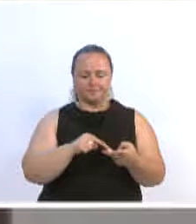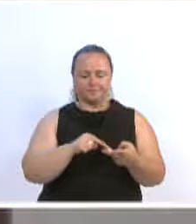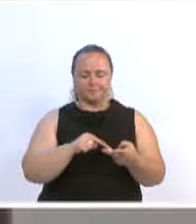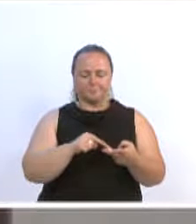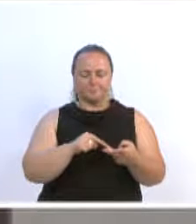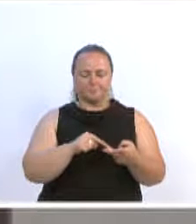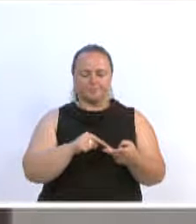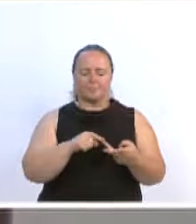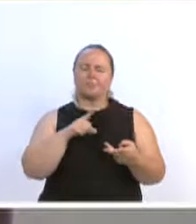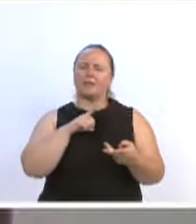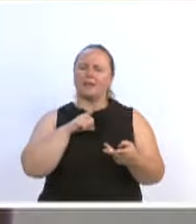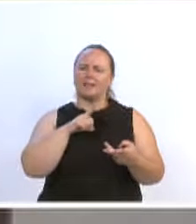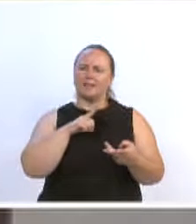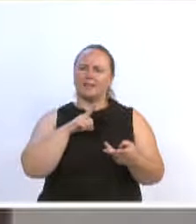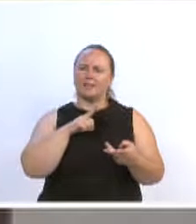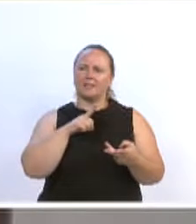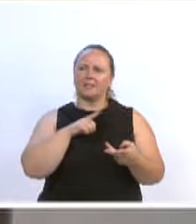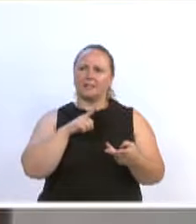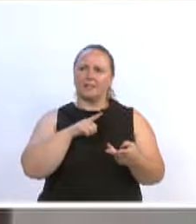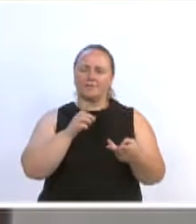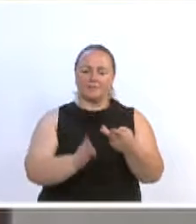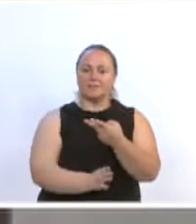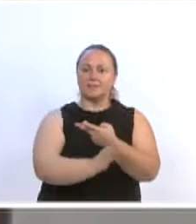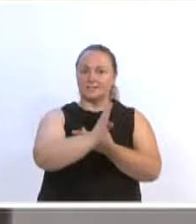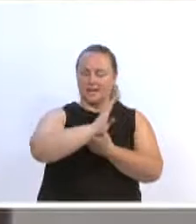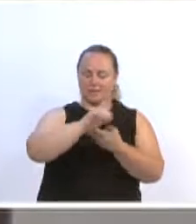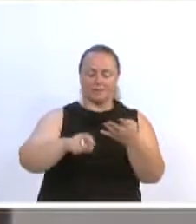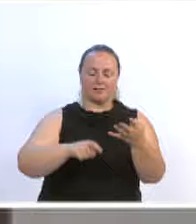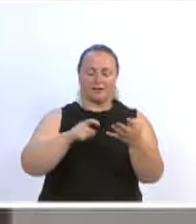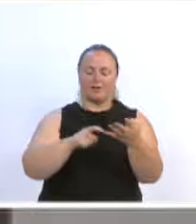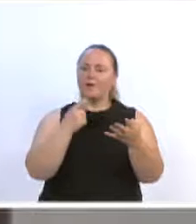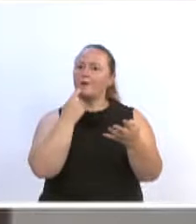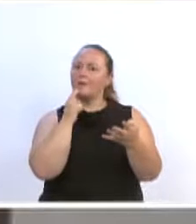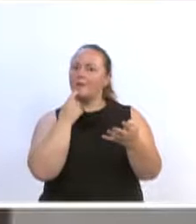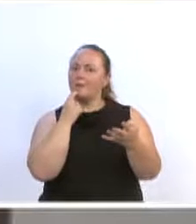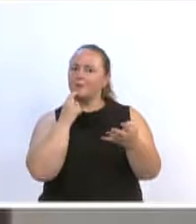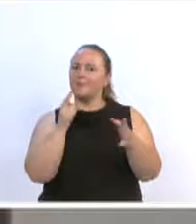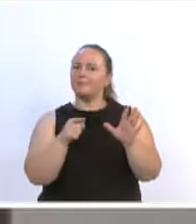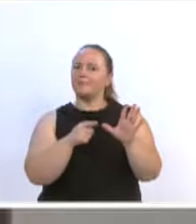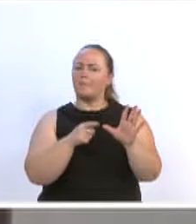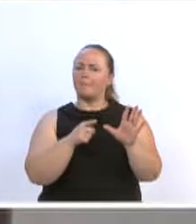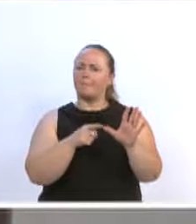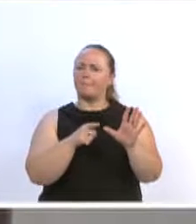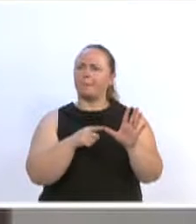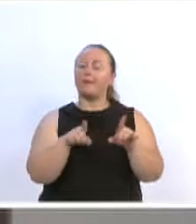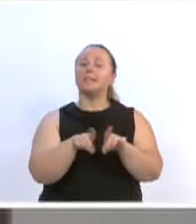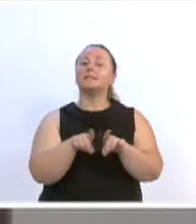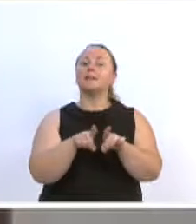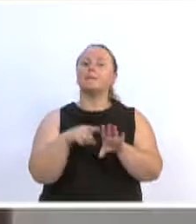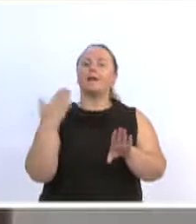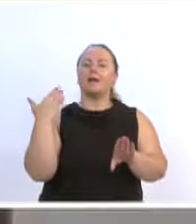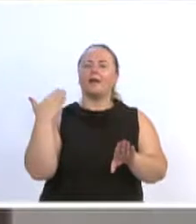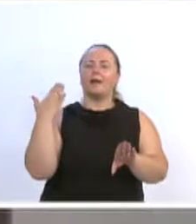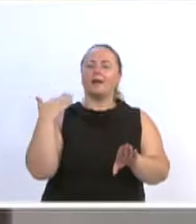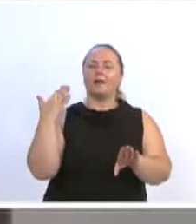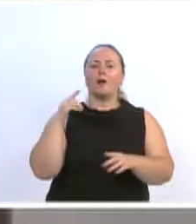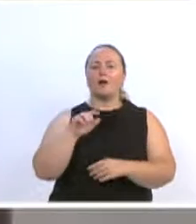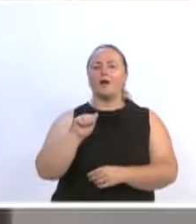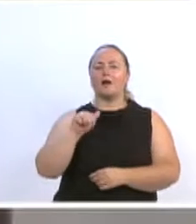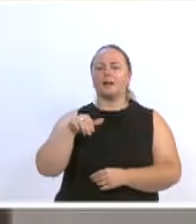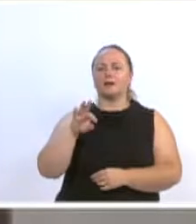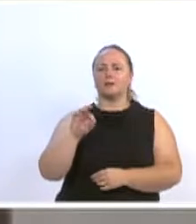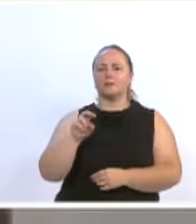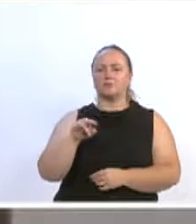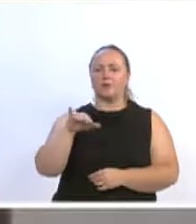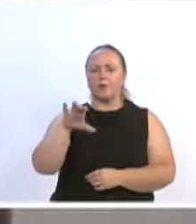hildebrandt é o ceca bombeiro robson soares certo e tivemos também antónio joão fernandes 11 a norma